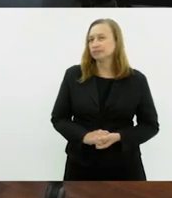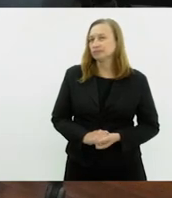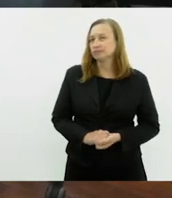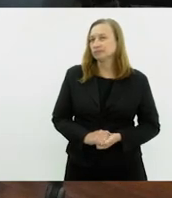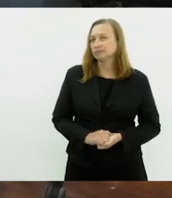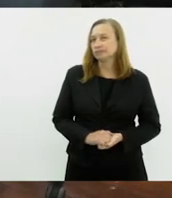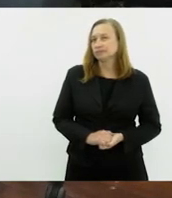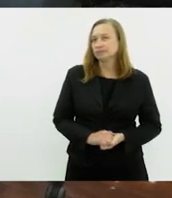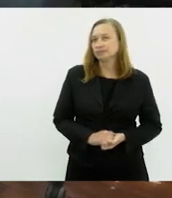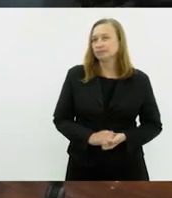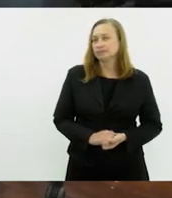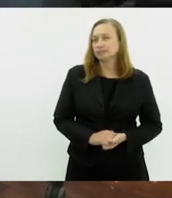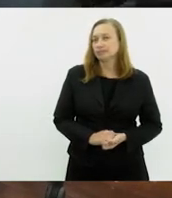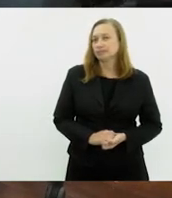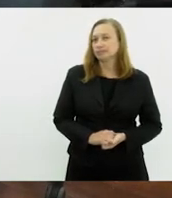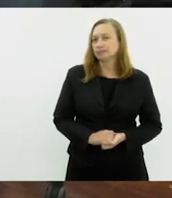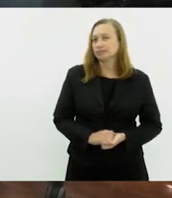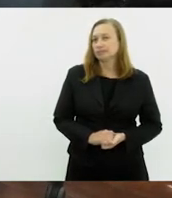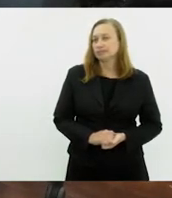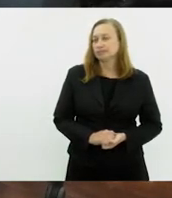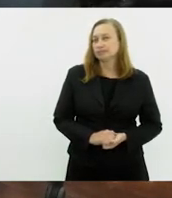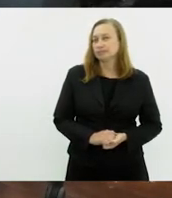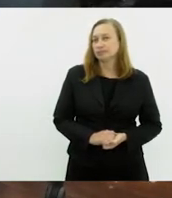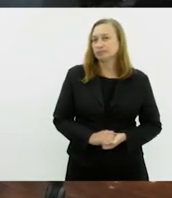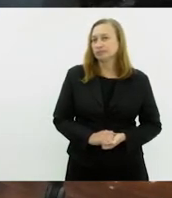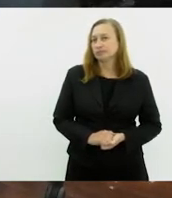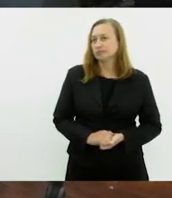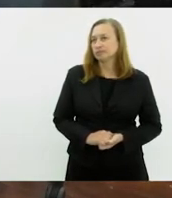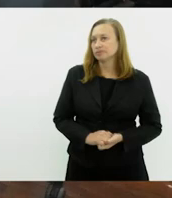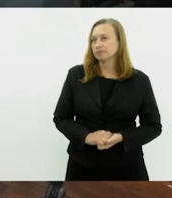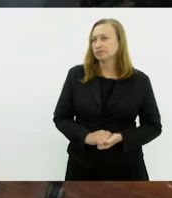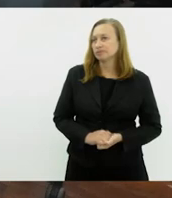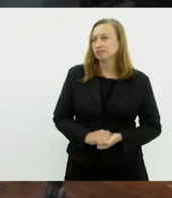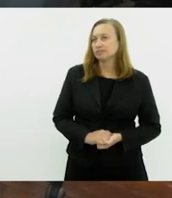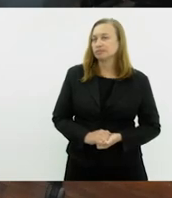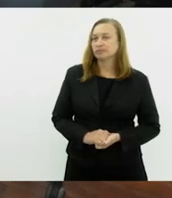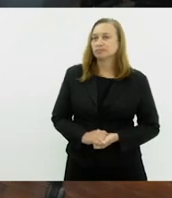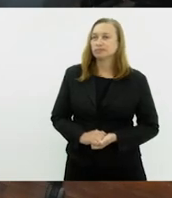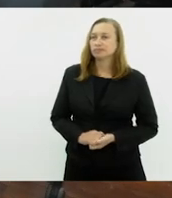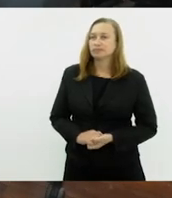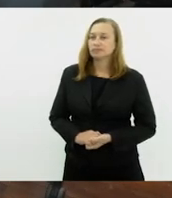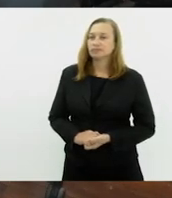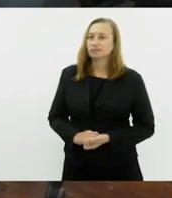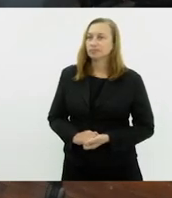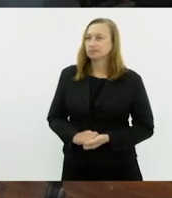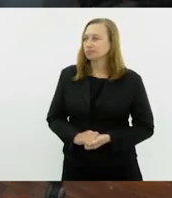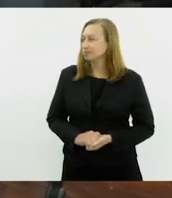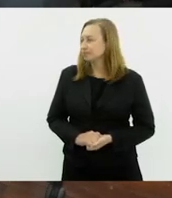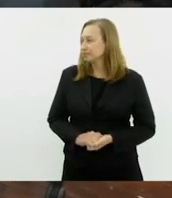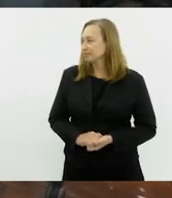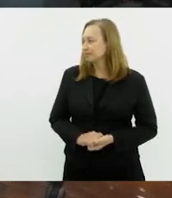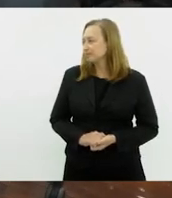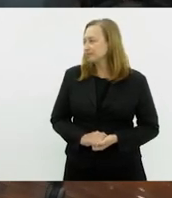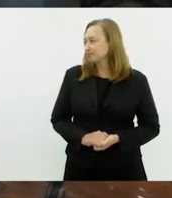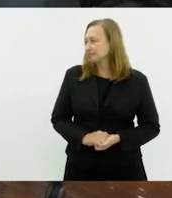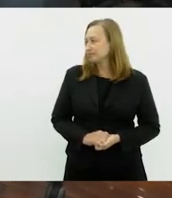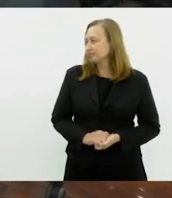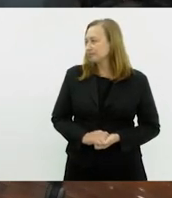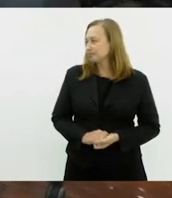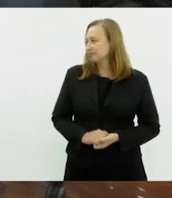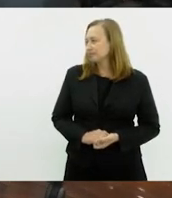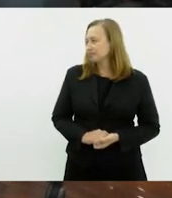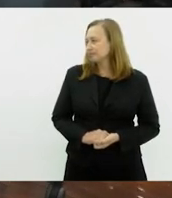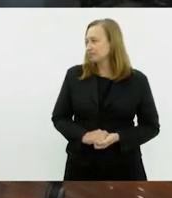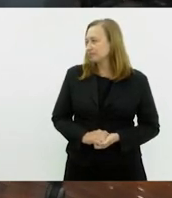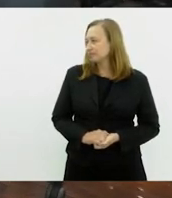vários batalhões na na ocasião E aí o que que ele teve que fazer ele foi que acompanhou para levar na na diligência sabe quando chega alguém